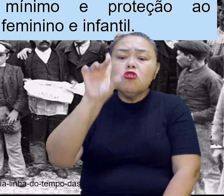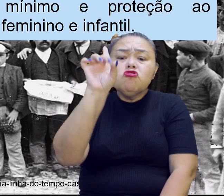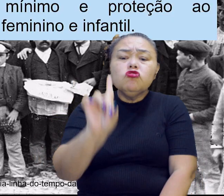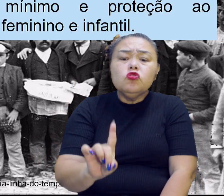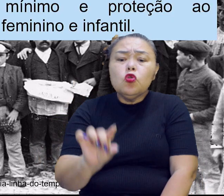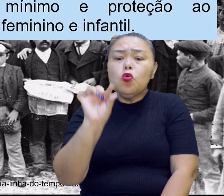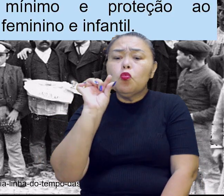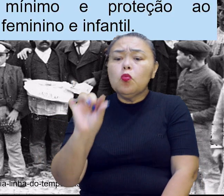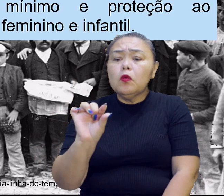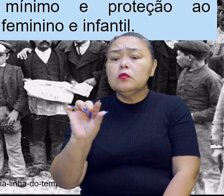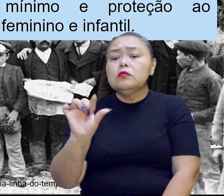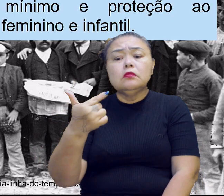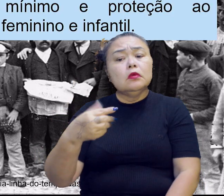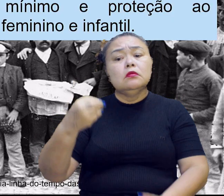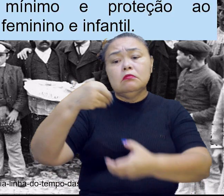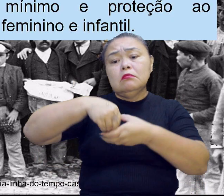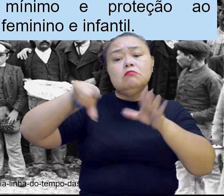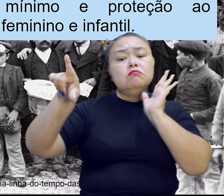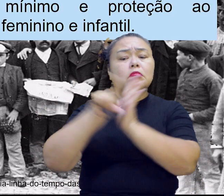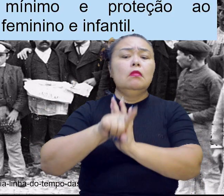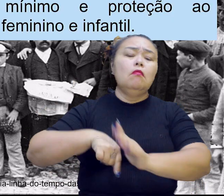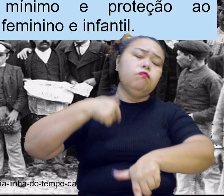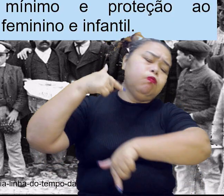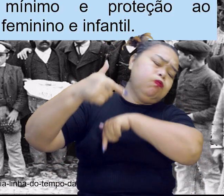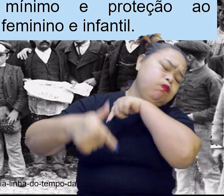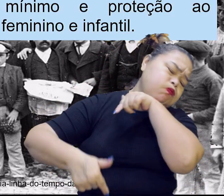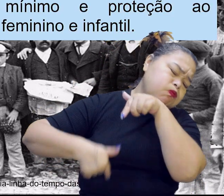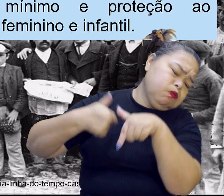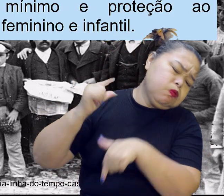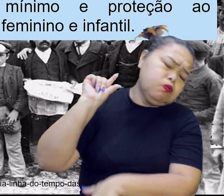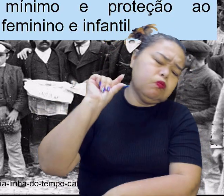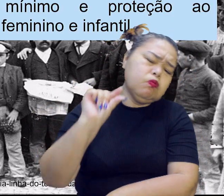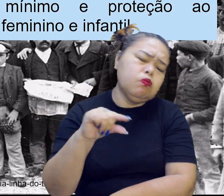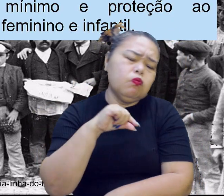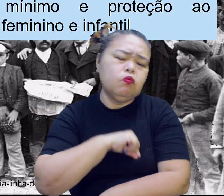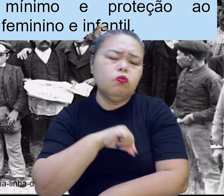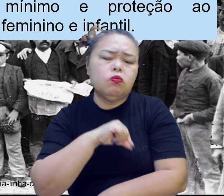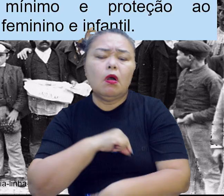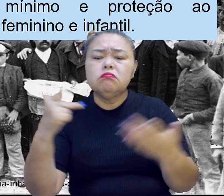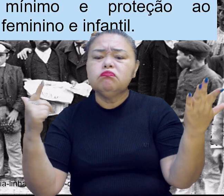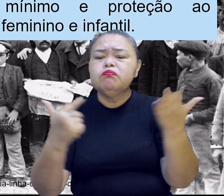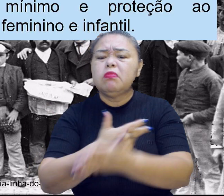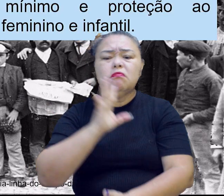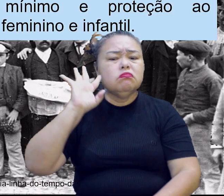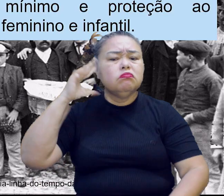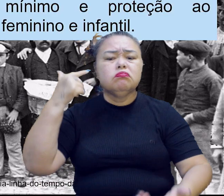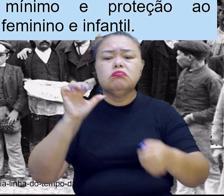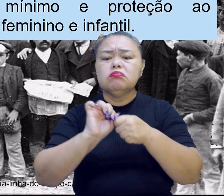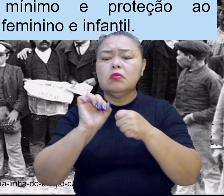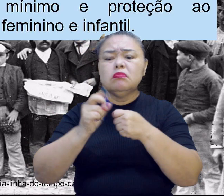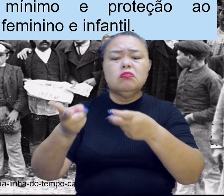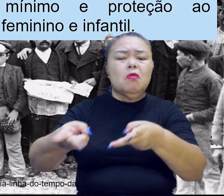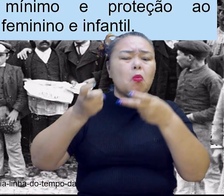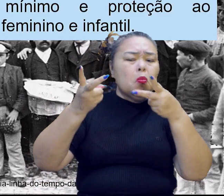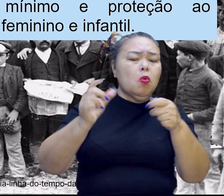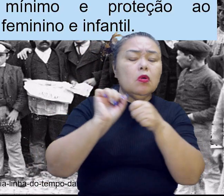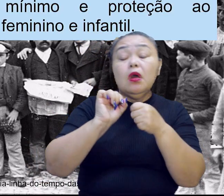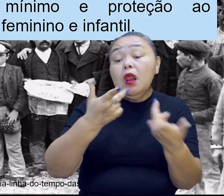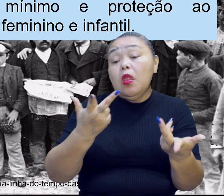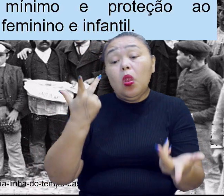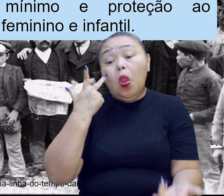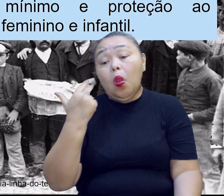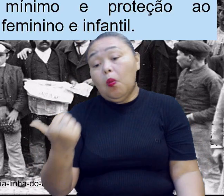garantidos pela lei. Jornadas longas, baixos salários, acidentes de trabalho e exploração eram